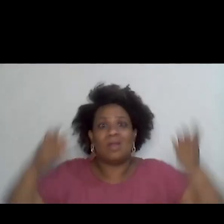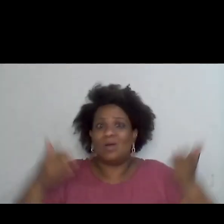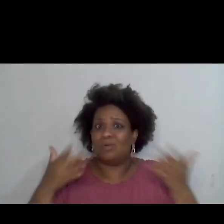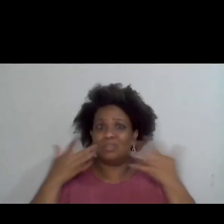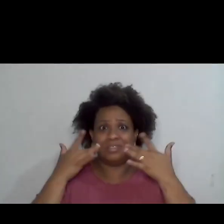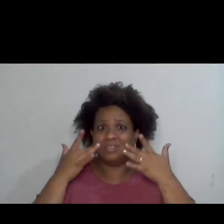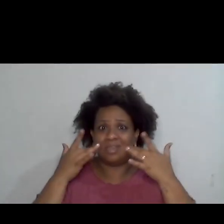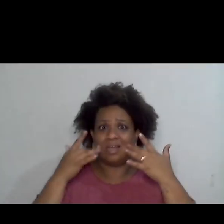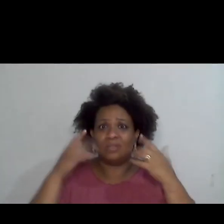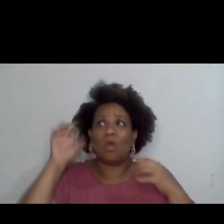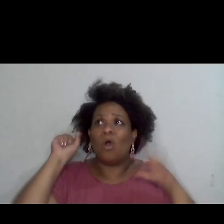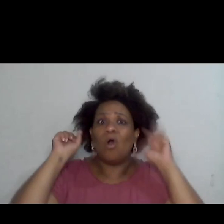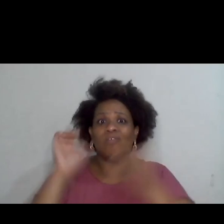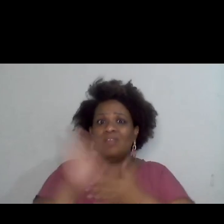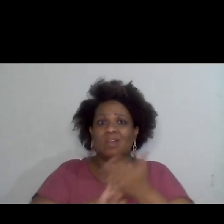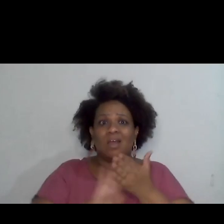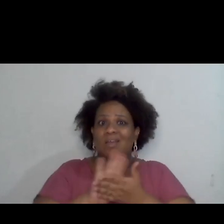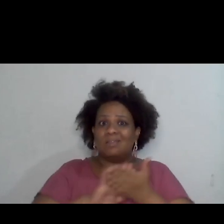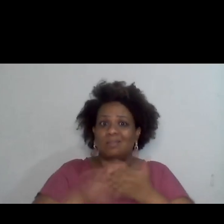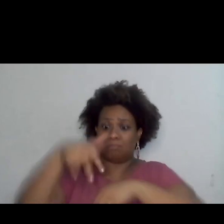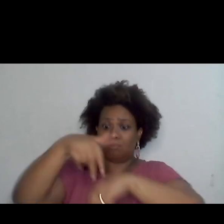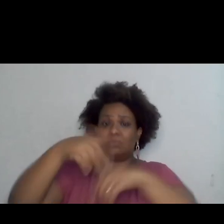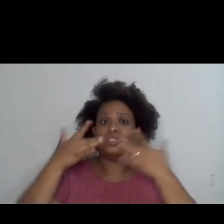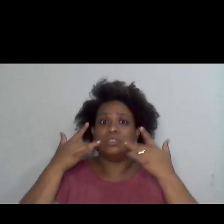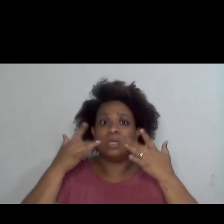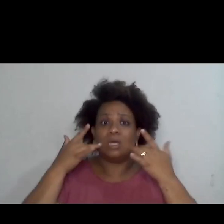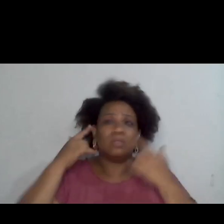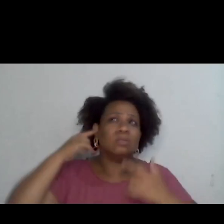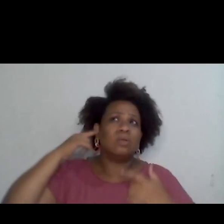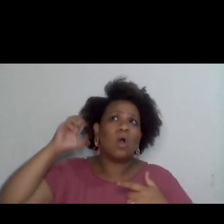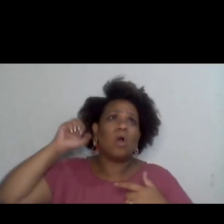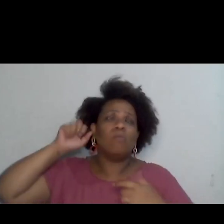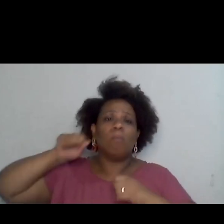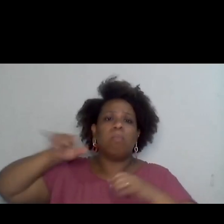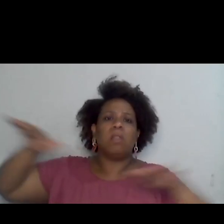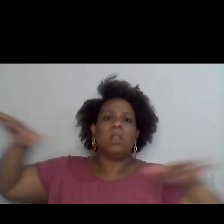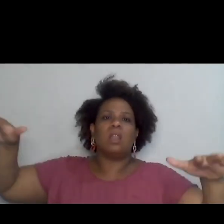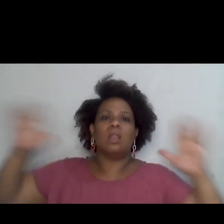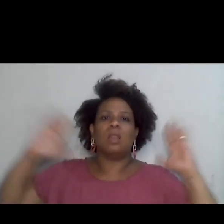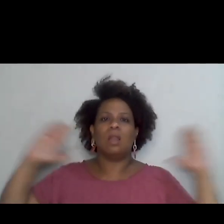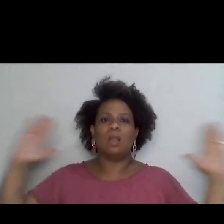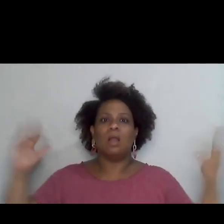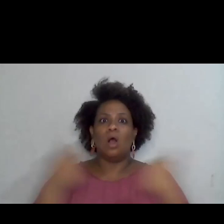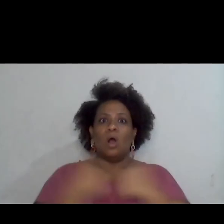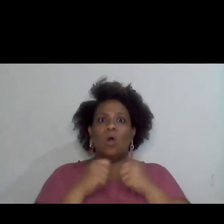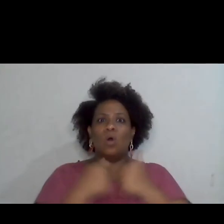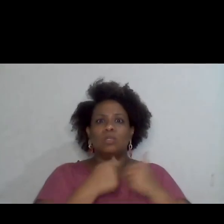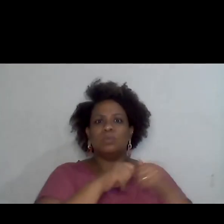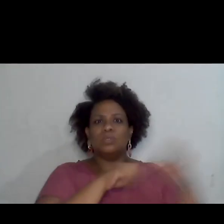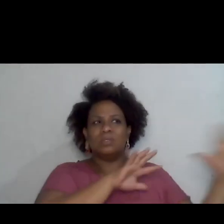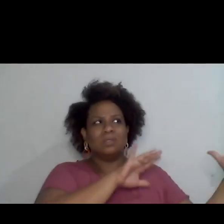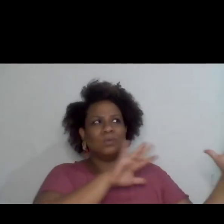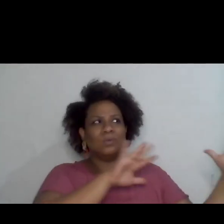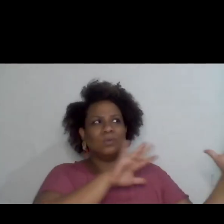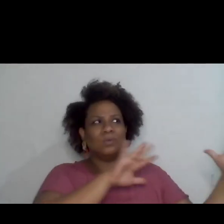não tem acústica. Tudo que você faz no palco do Teatro Castro Alves, o som vai para a rua. E o ônibus passando no Campo Grande, o barulho vem para